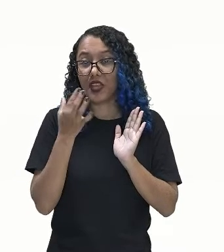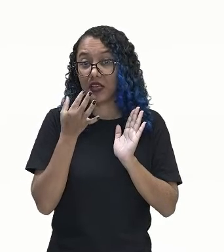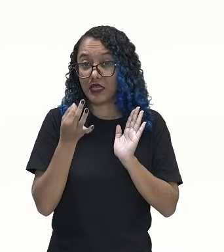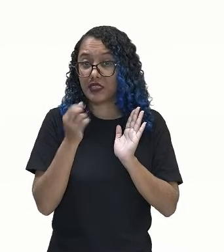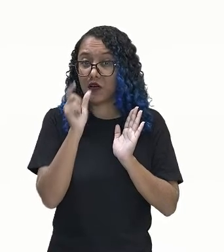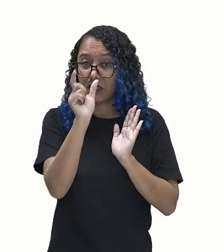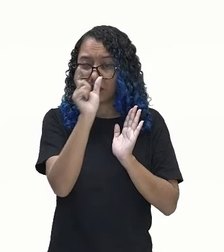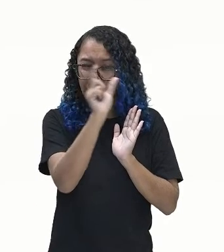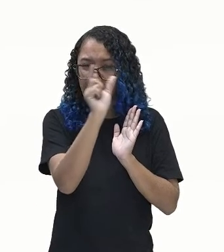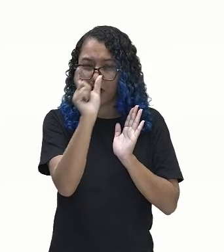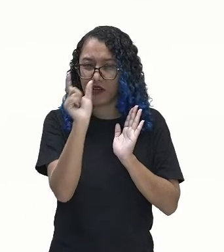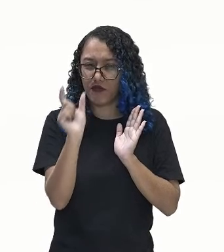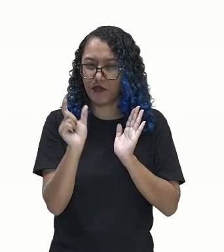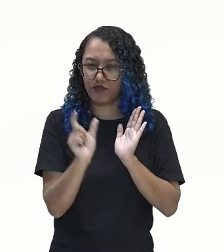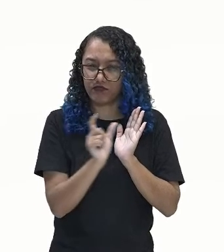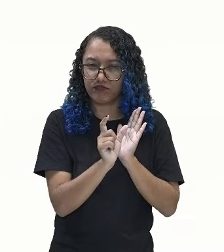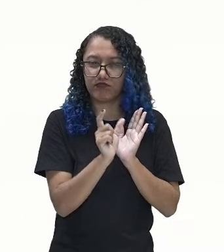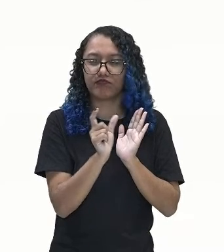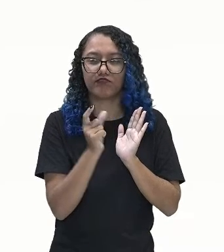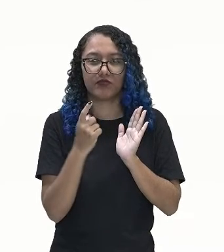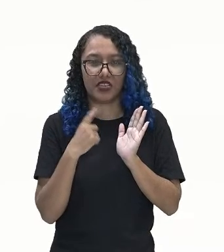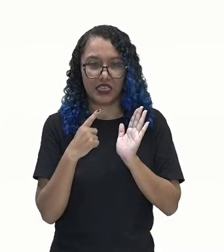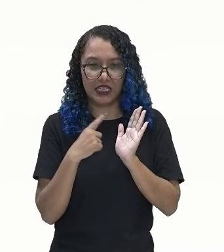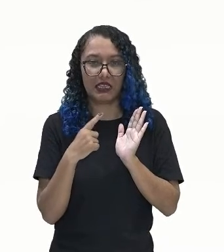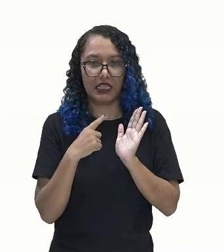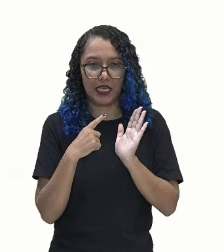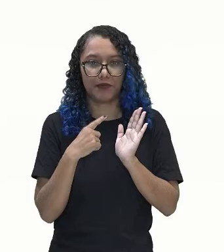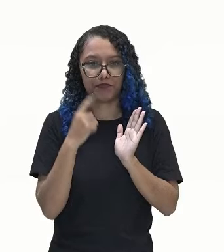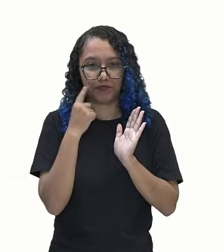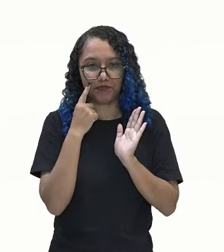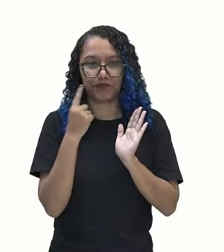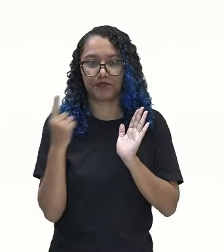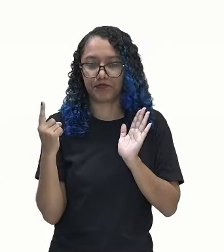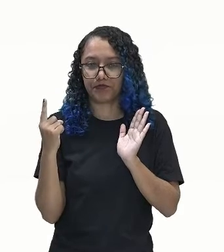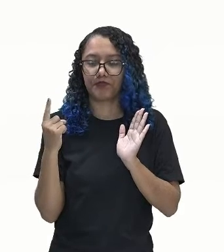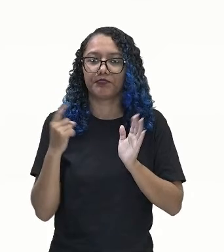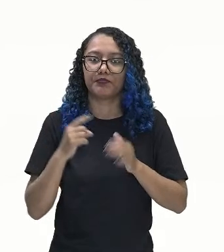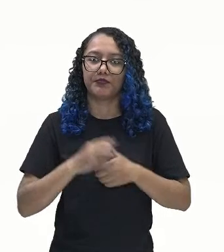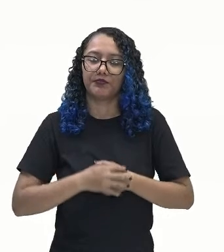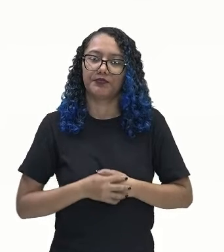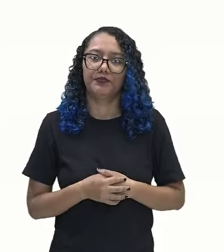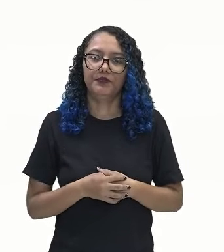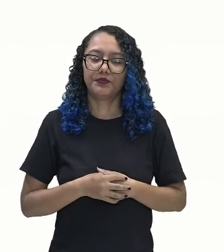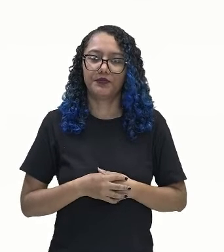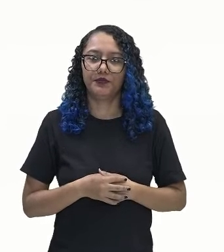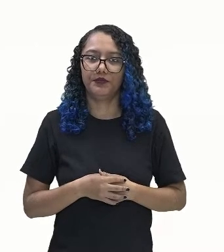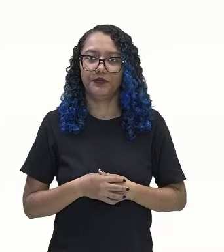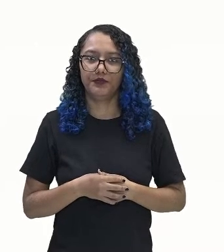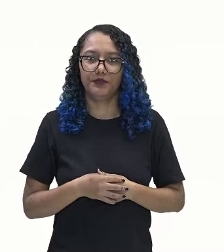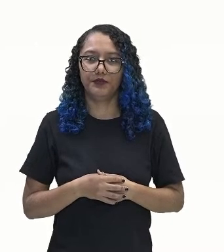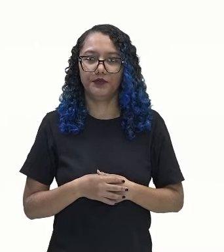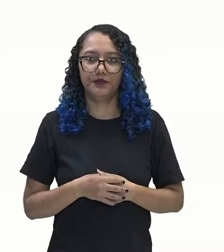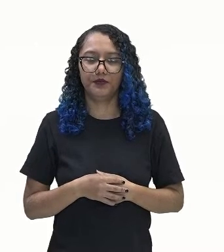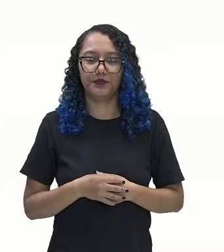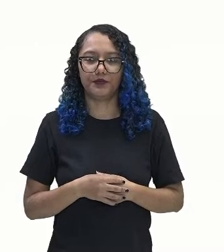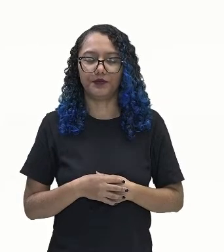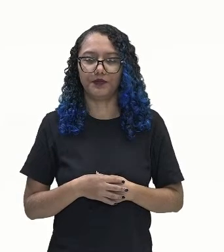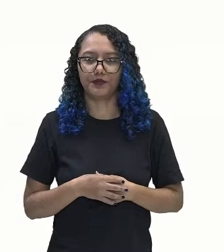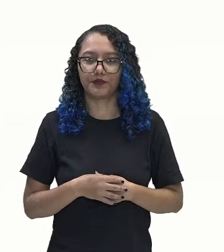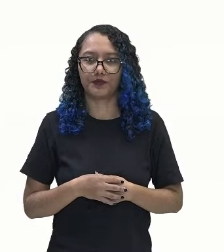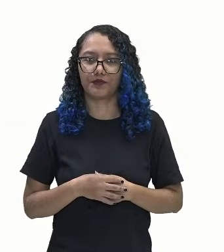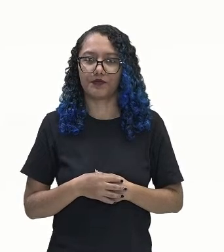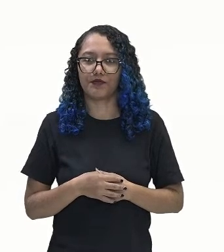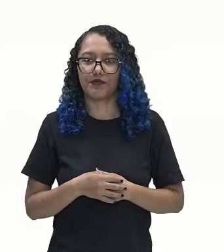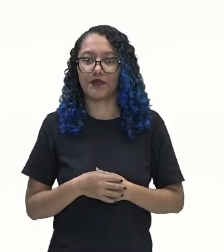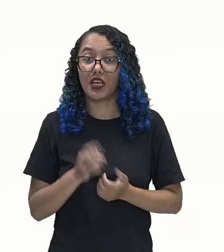Doença nefasta era a tísica. Feia era o gálico. Antigamente, os